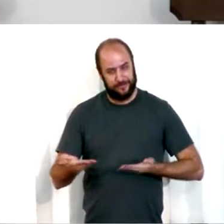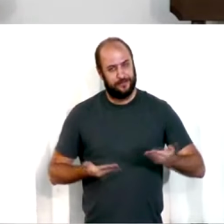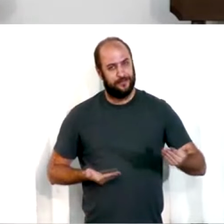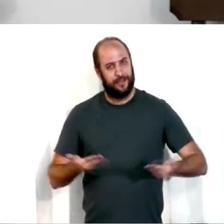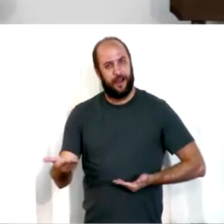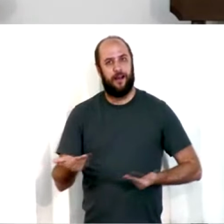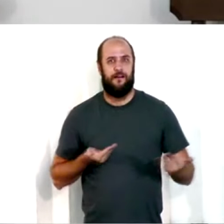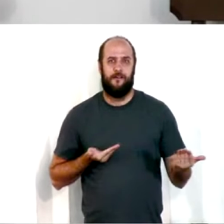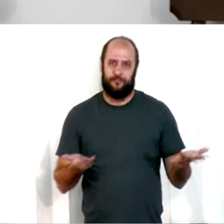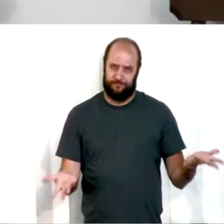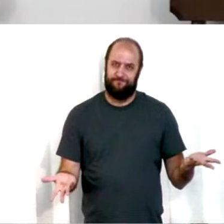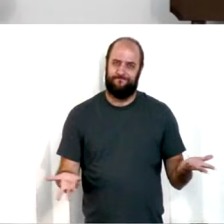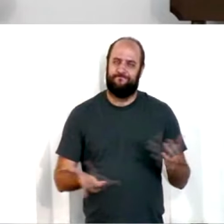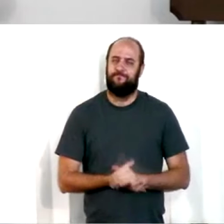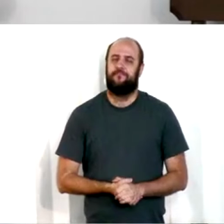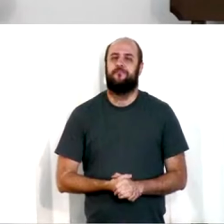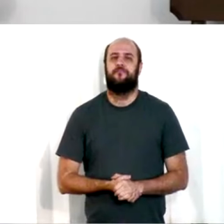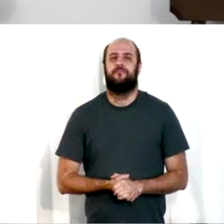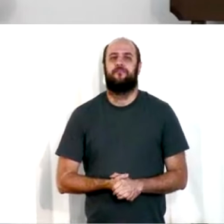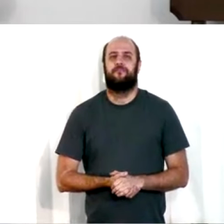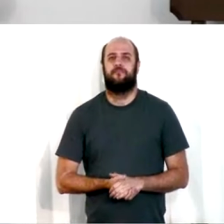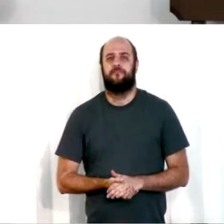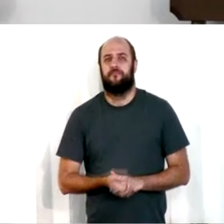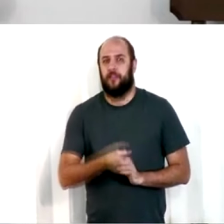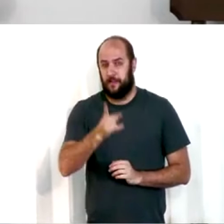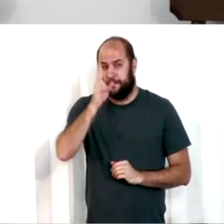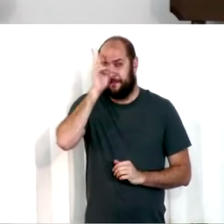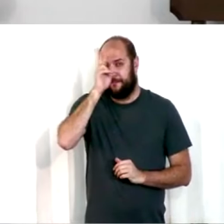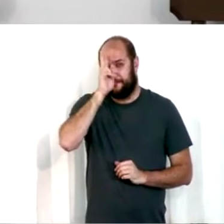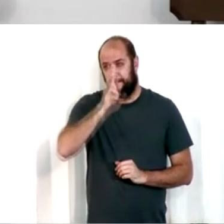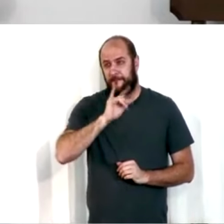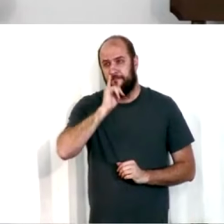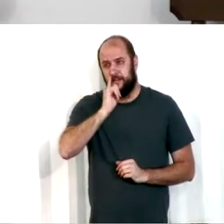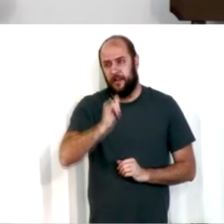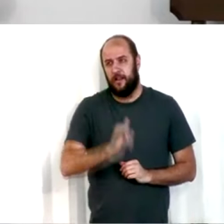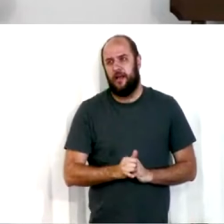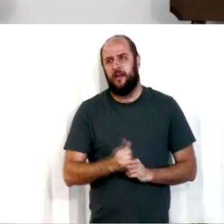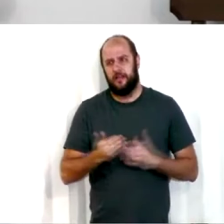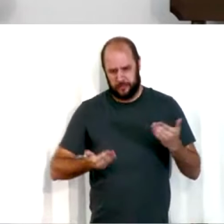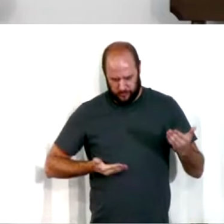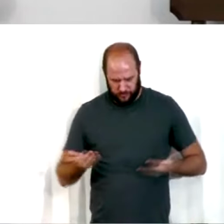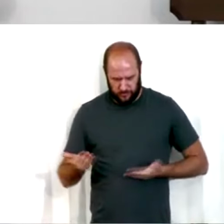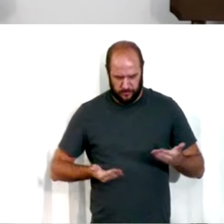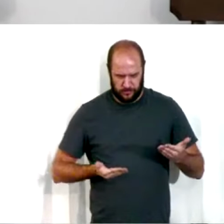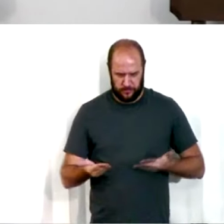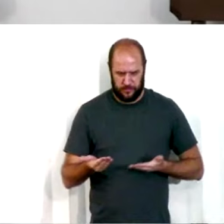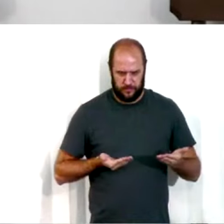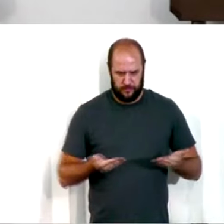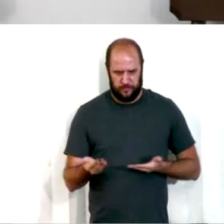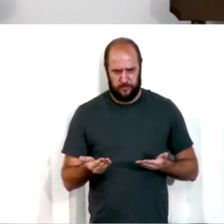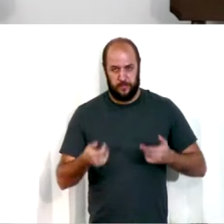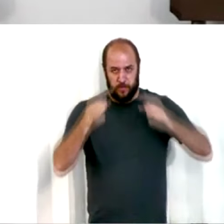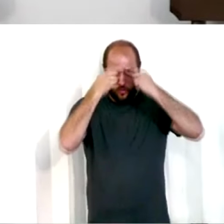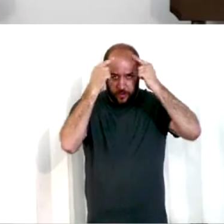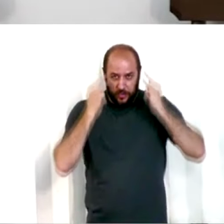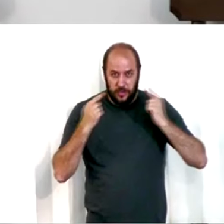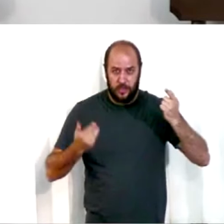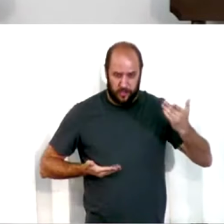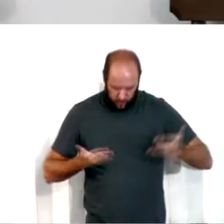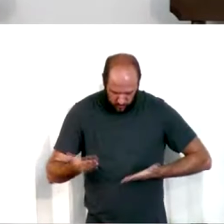outras pessoas. Lembre-se disso, quando disserem a você que Febe era diaconisa, porque é assim que está no grego, ou que Barnabé